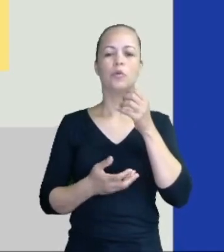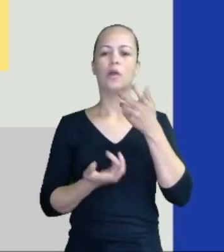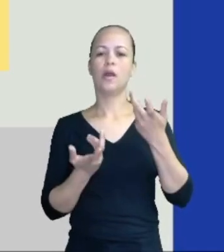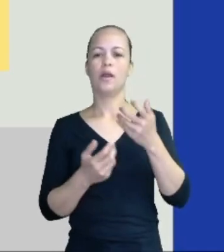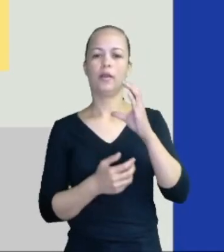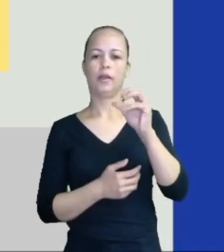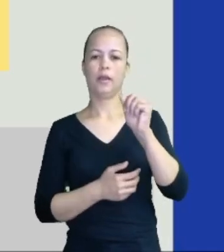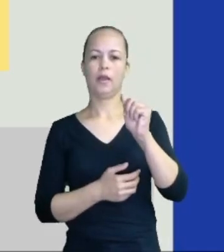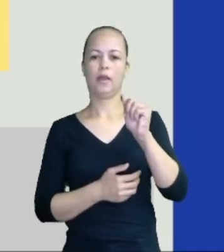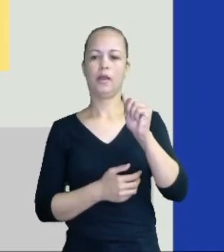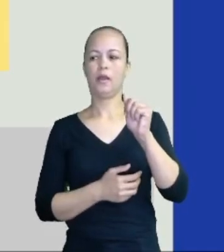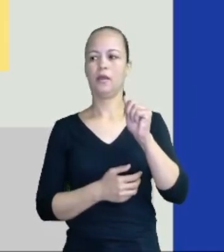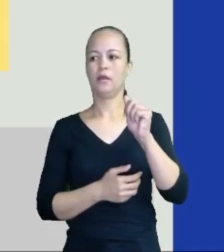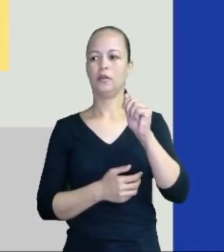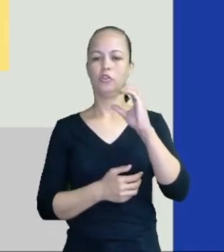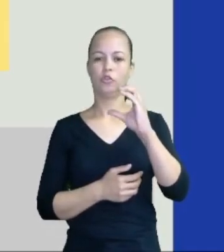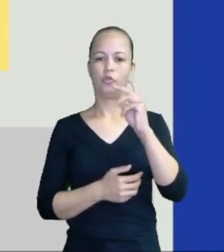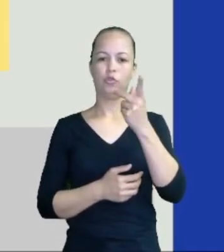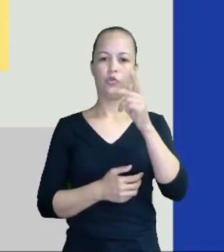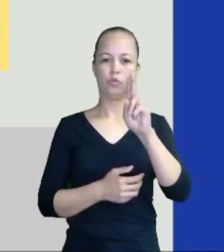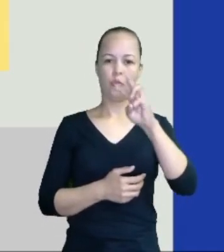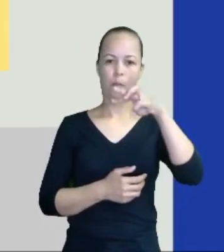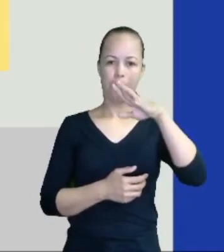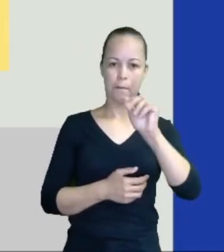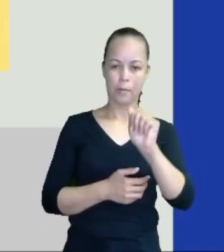cachumba e a rubéola.